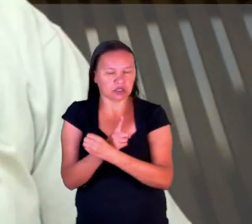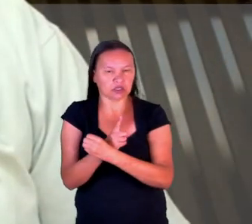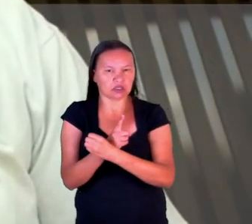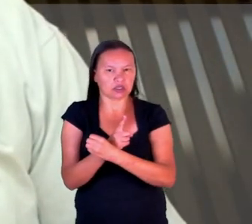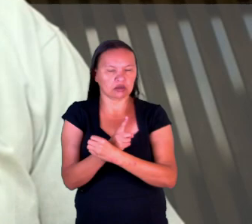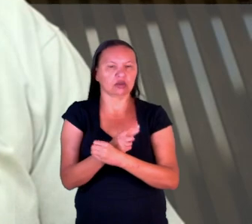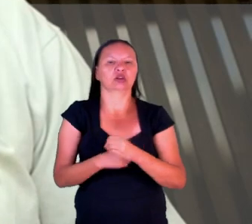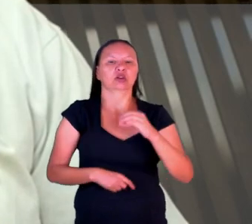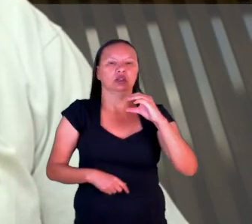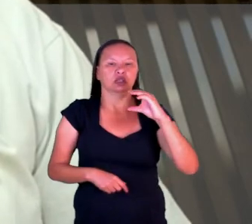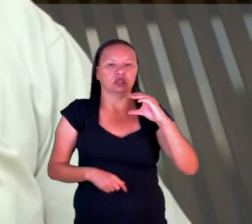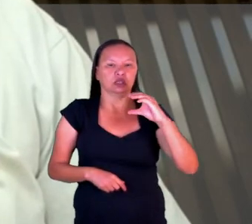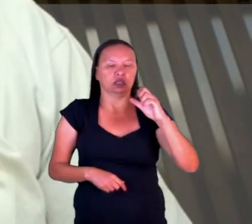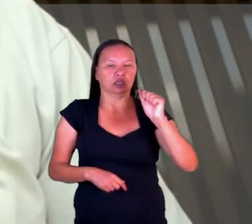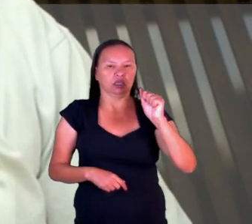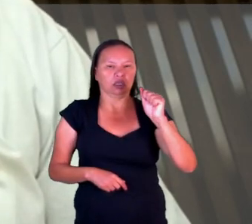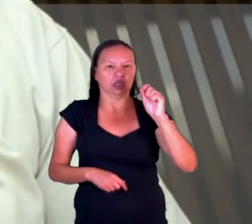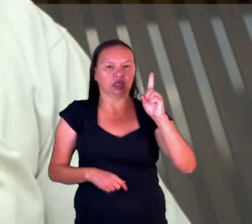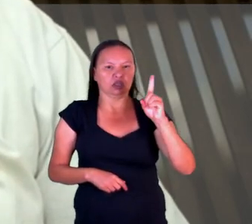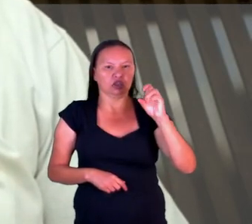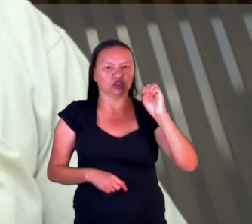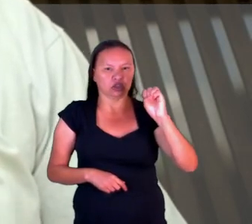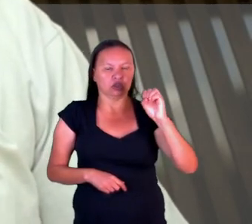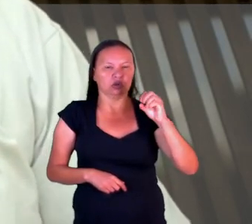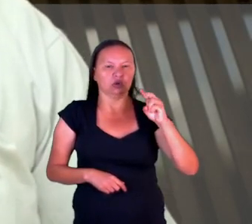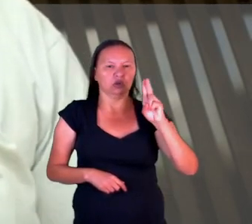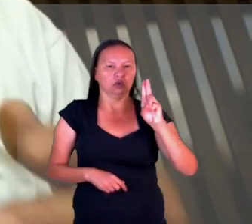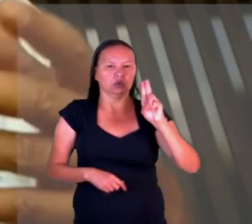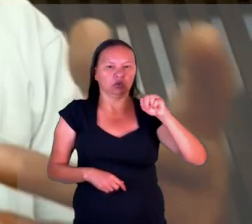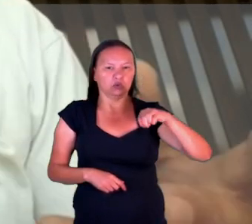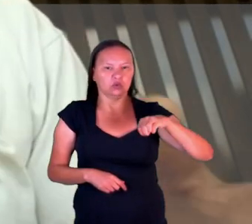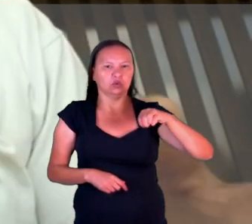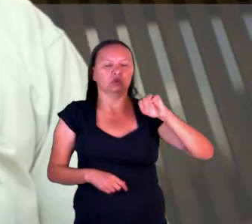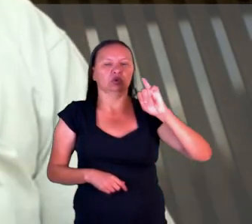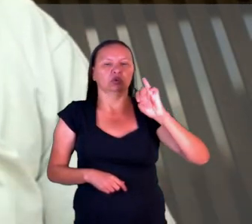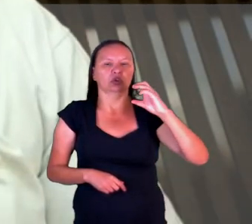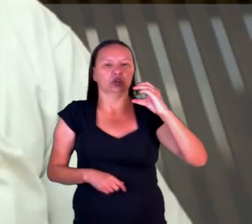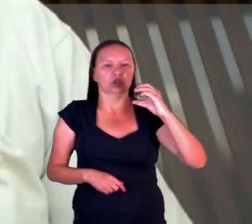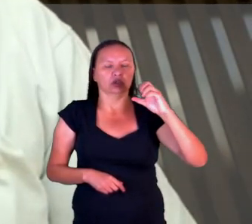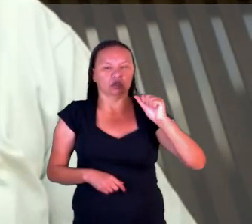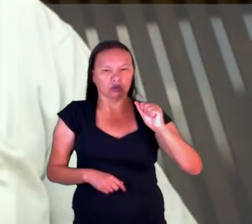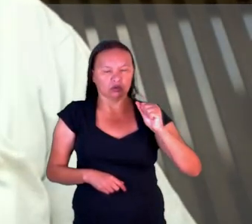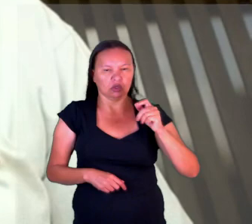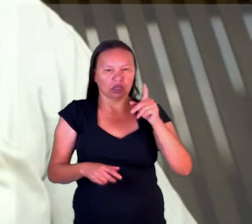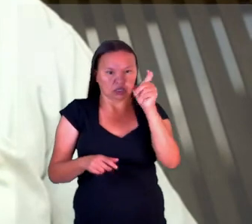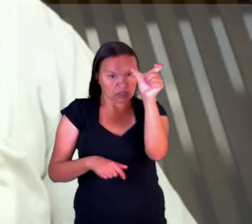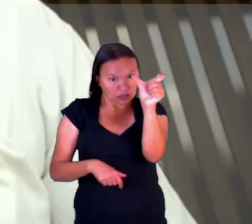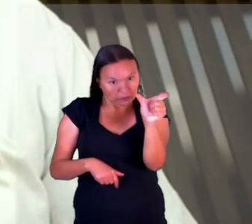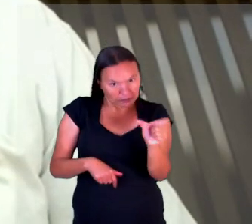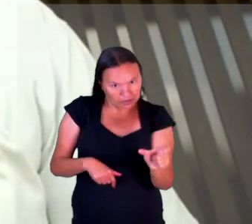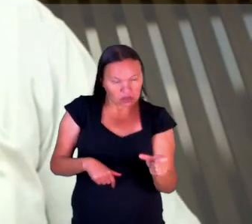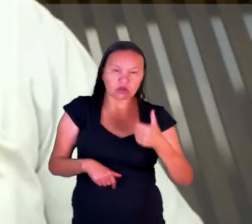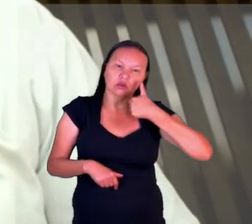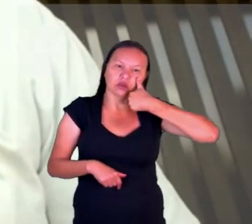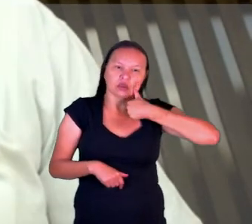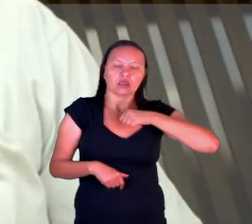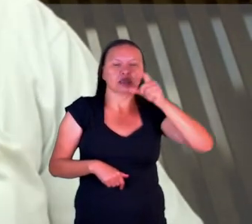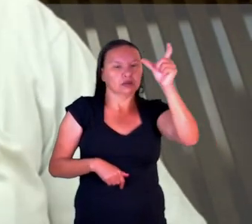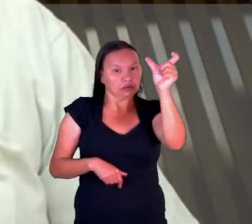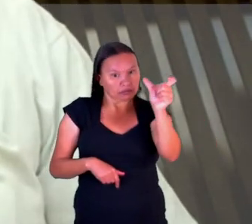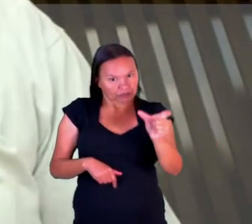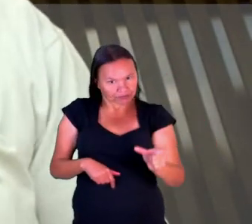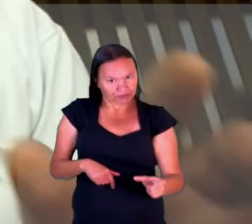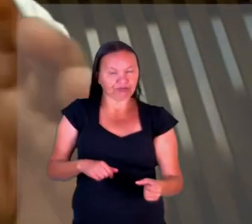C único nos restaurantes populares da cidade Porém esse indivíduo ou essa ou essa a mulher eh